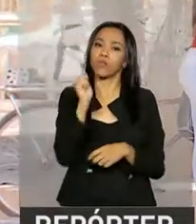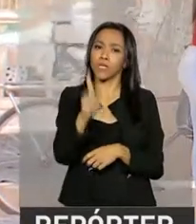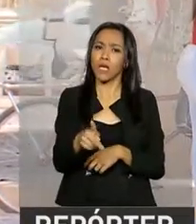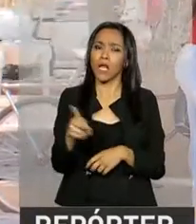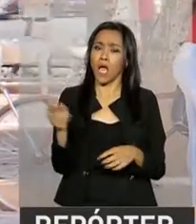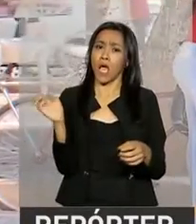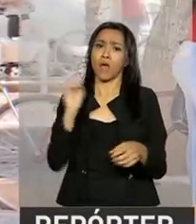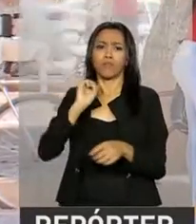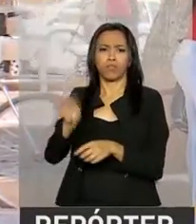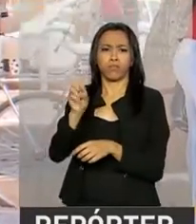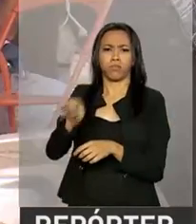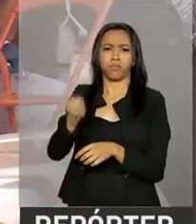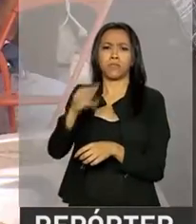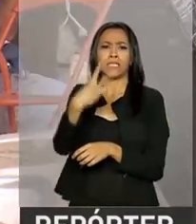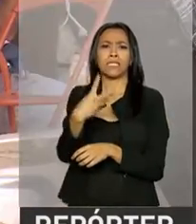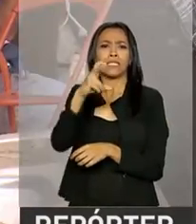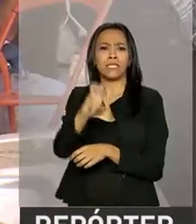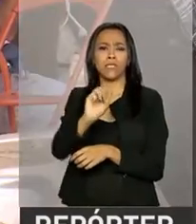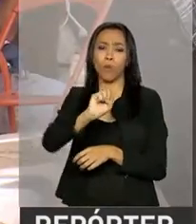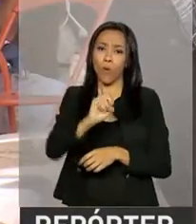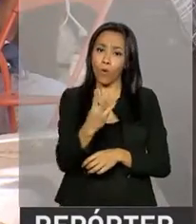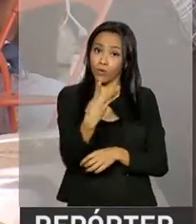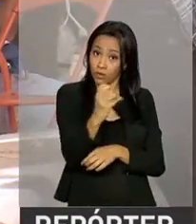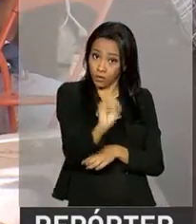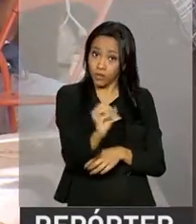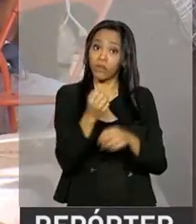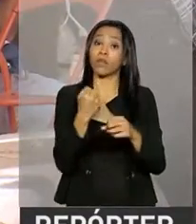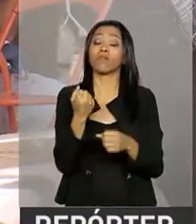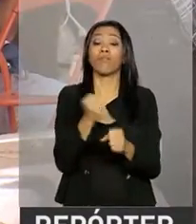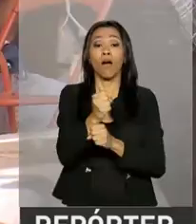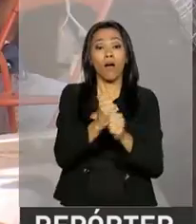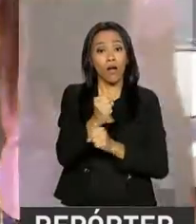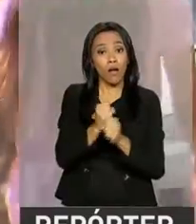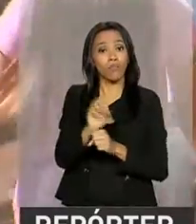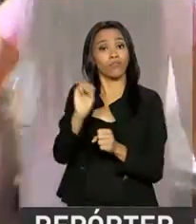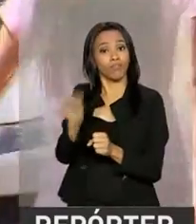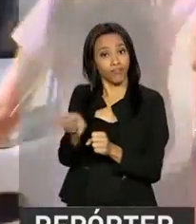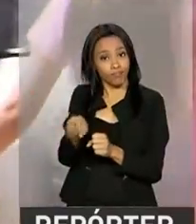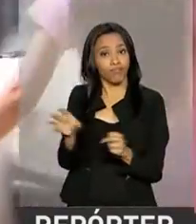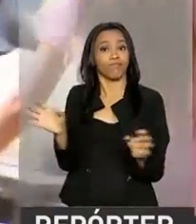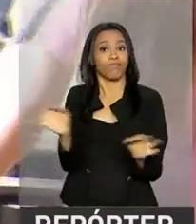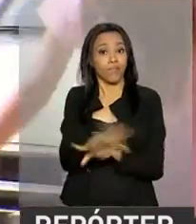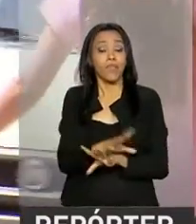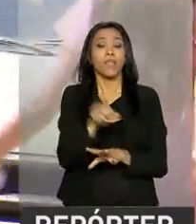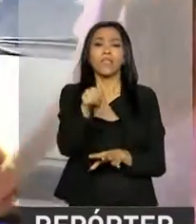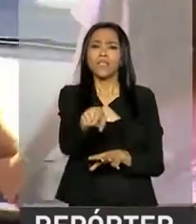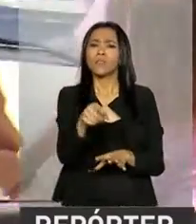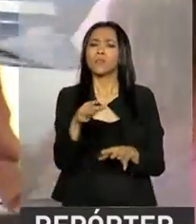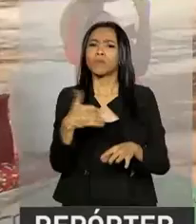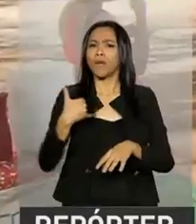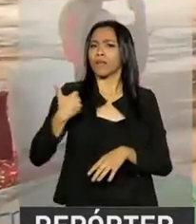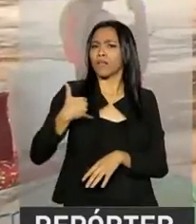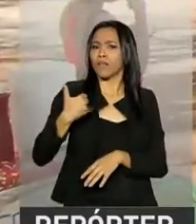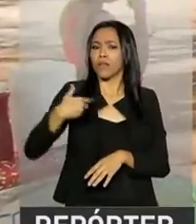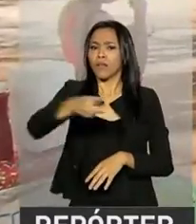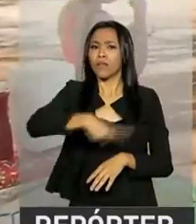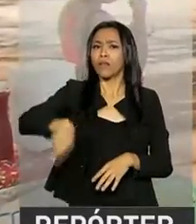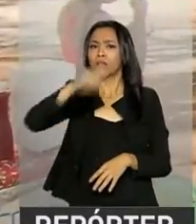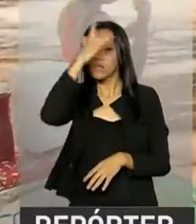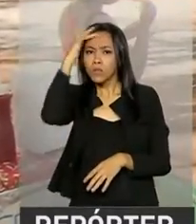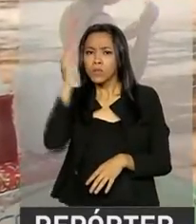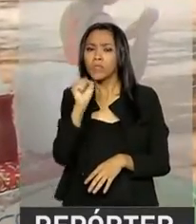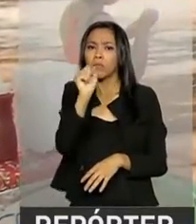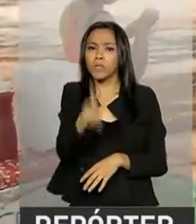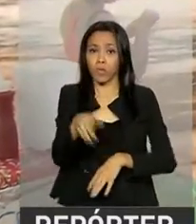terem contribuído 35 ou 30 anos para cada um dos grupos. Isso faz com que a média da idade das pessoas que se aposentam